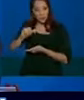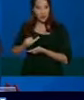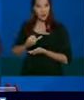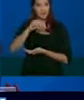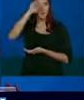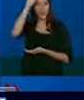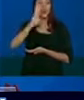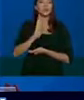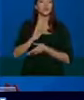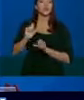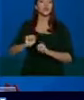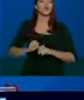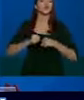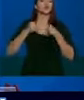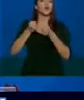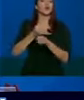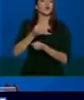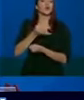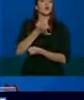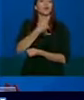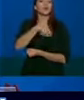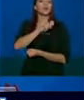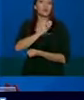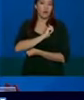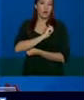O Brasil, do ponto de vista de esforço fiscal,